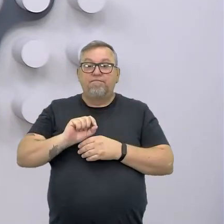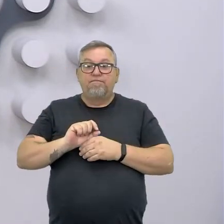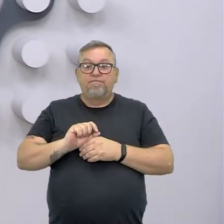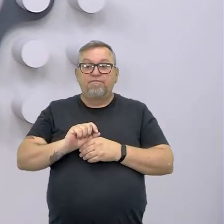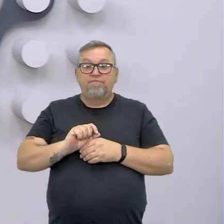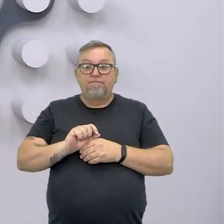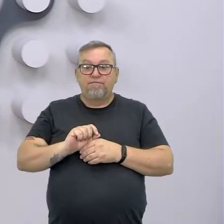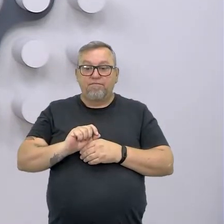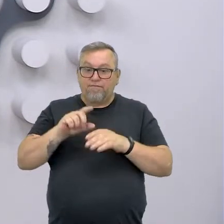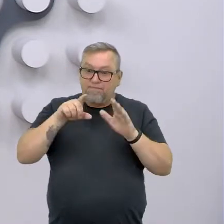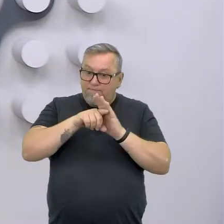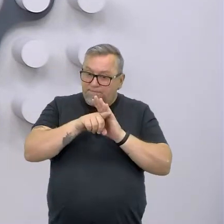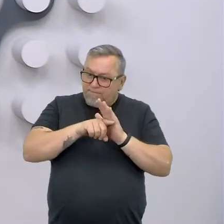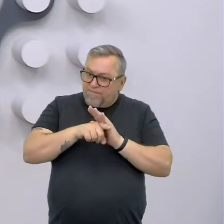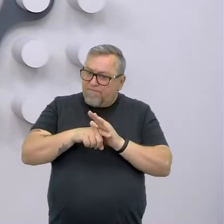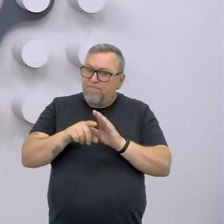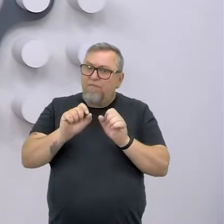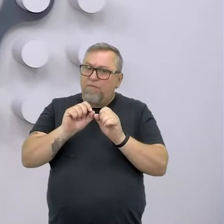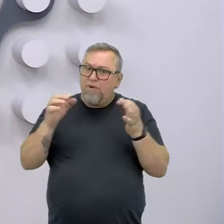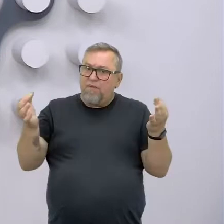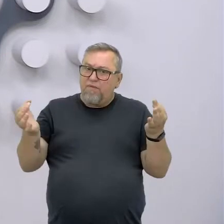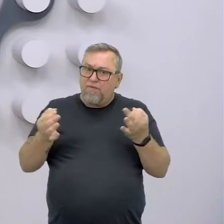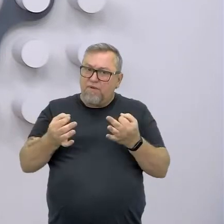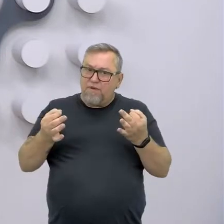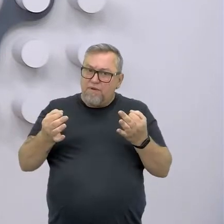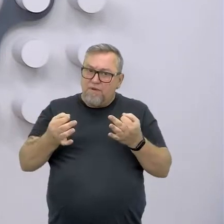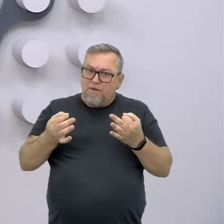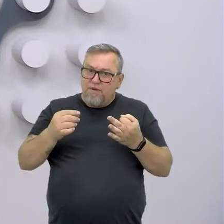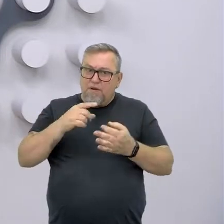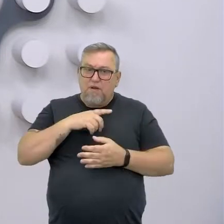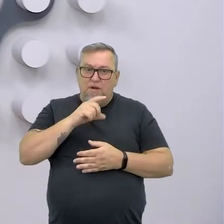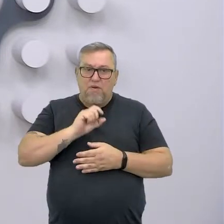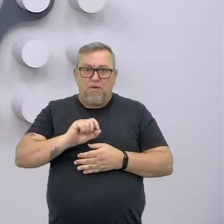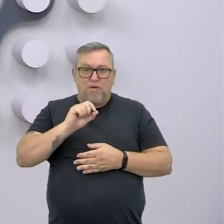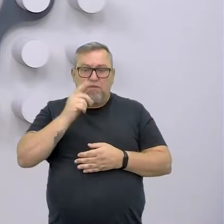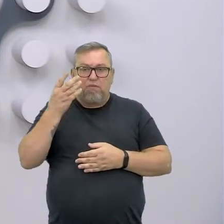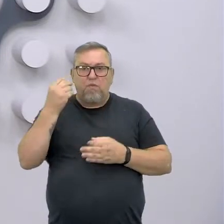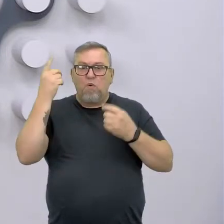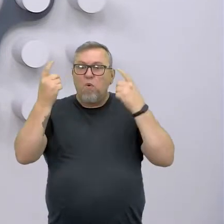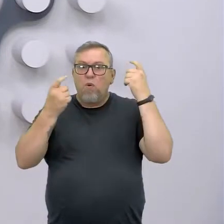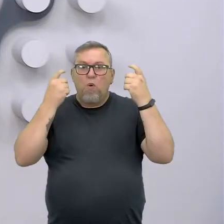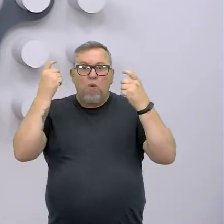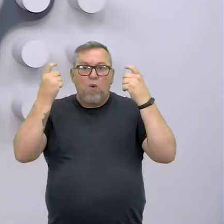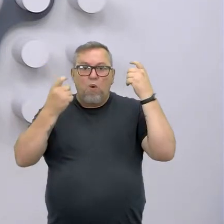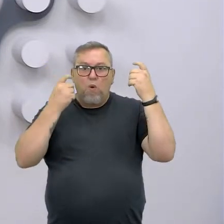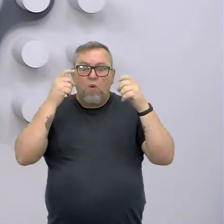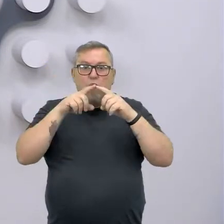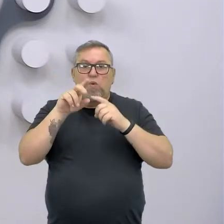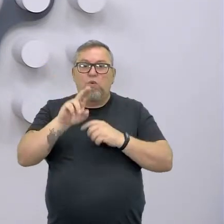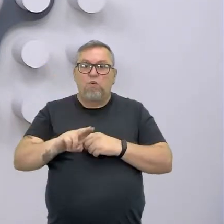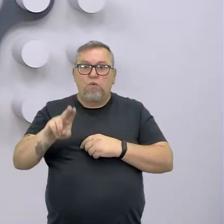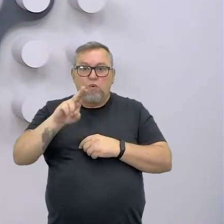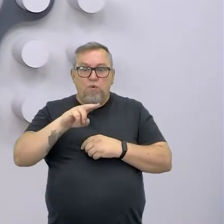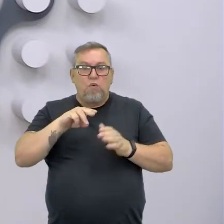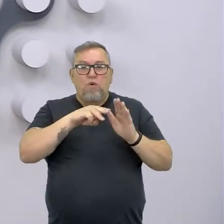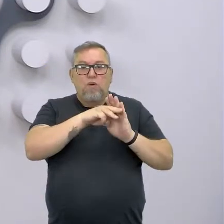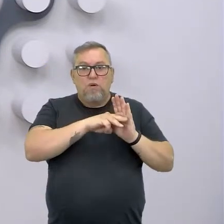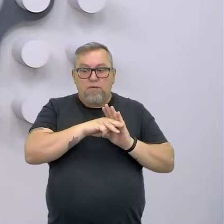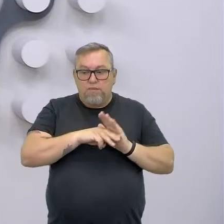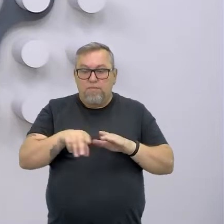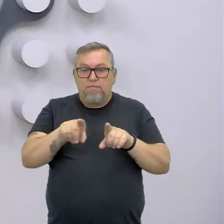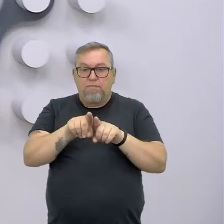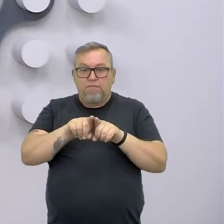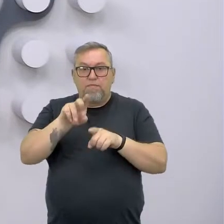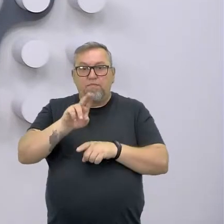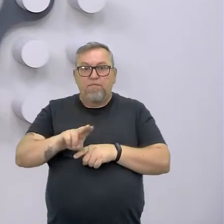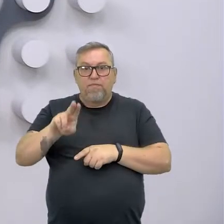que uma pesquisa muito bem feita, ela tem muita preocupação com a aplicação desse método, ou a aplicação